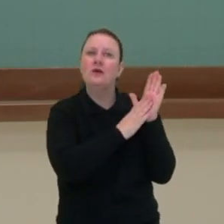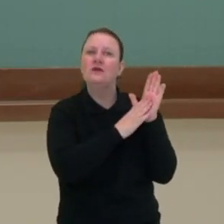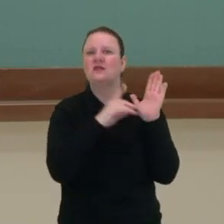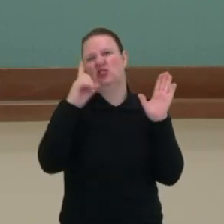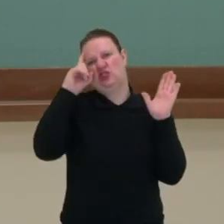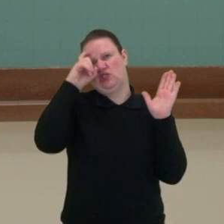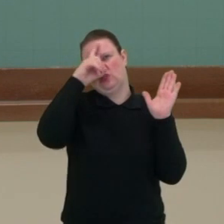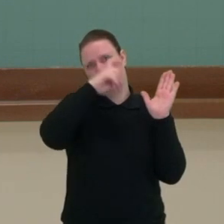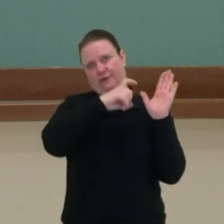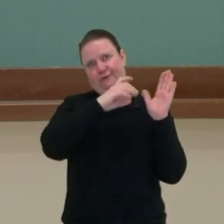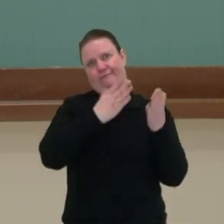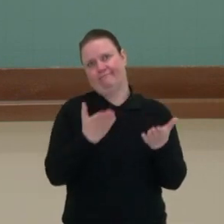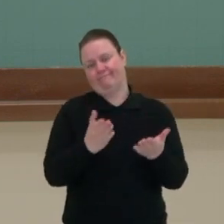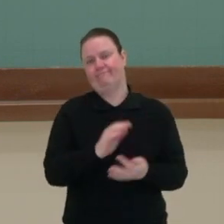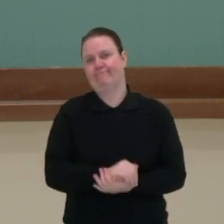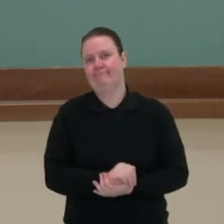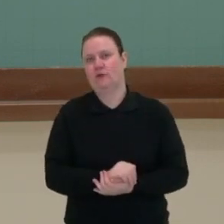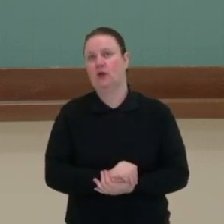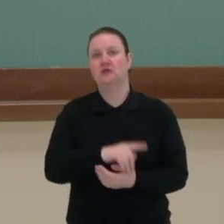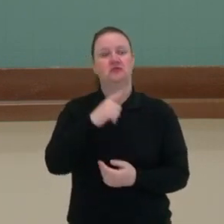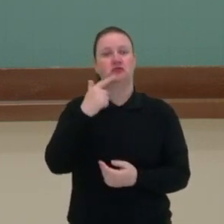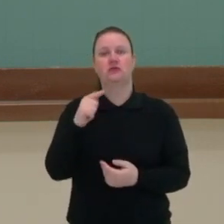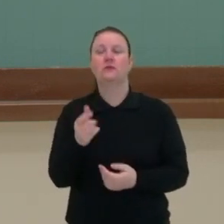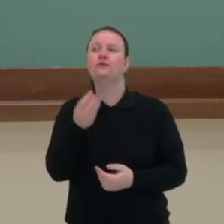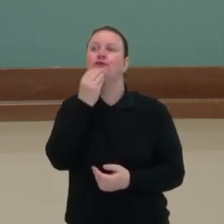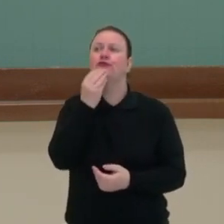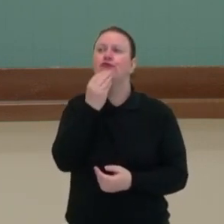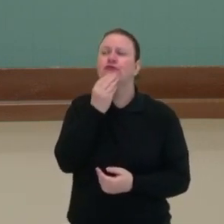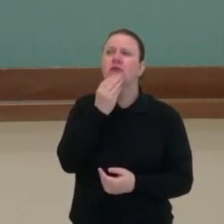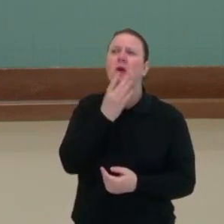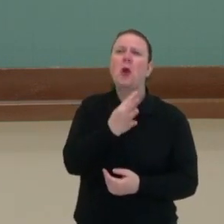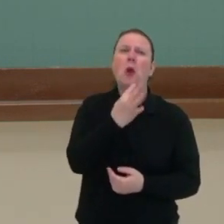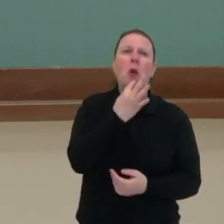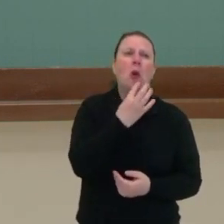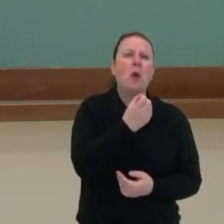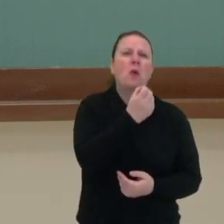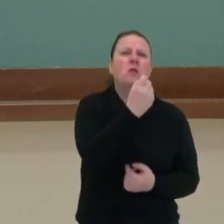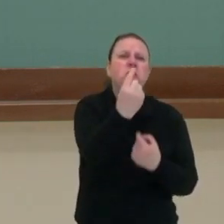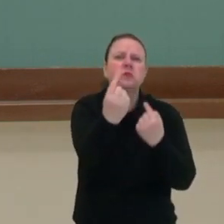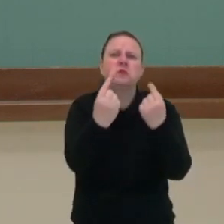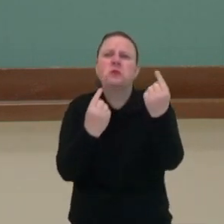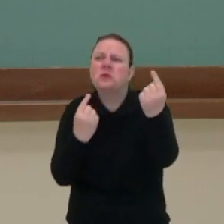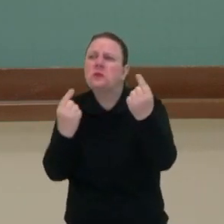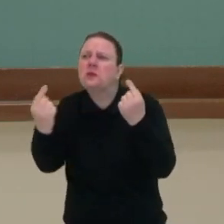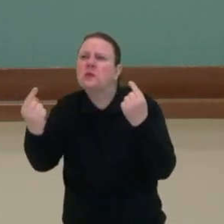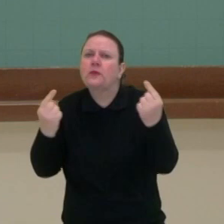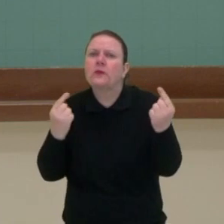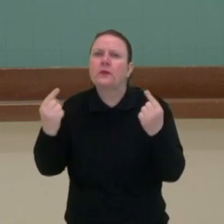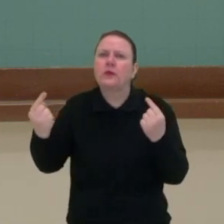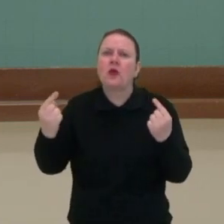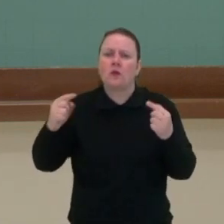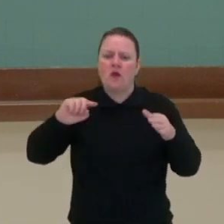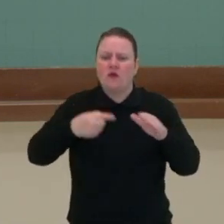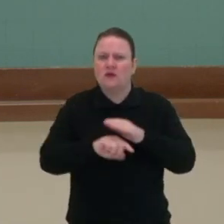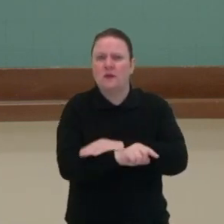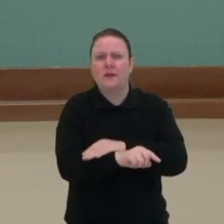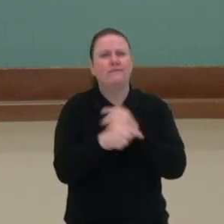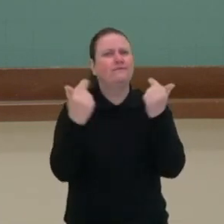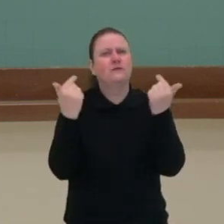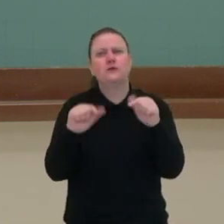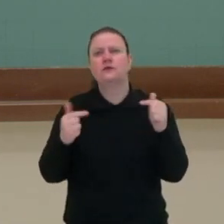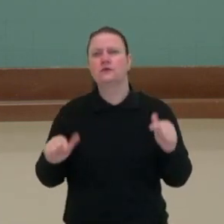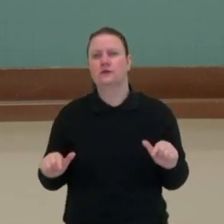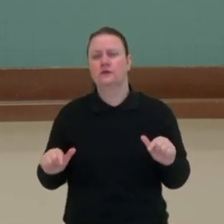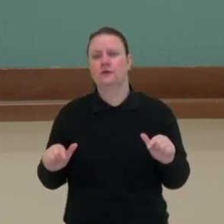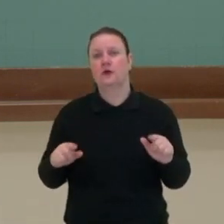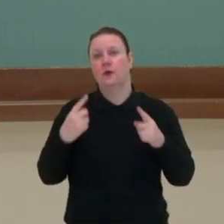que o povo precisava. O povo teve poucas oportunidades de conhecer os principais candidatos mais a fundo, as suas grandes propostas,